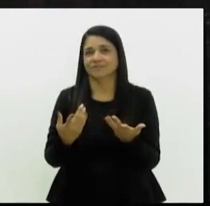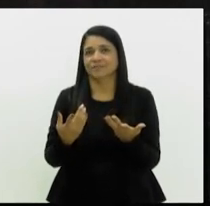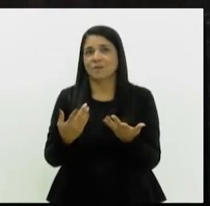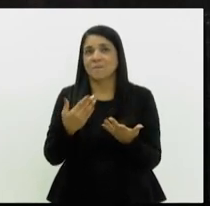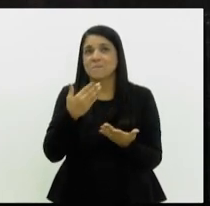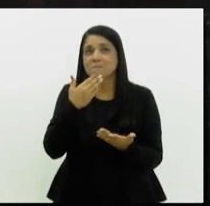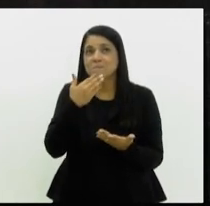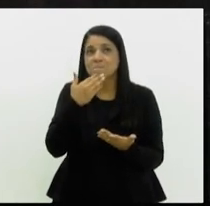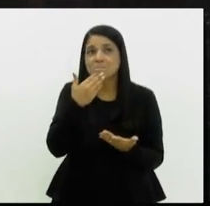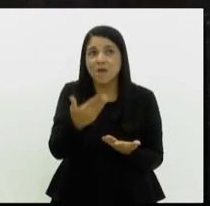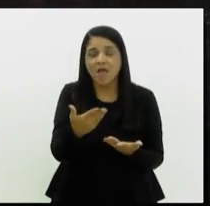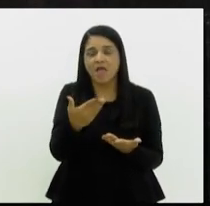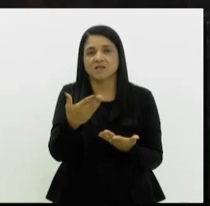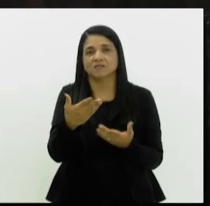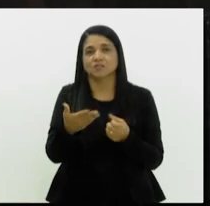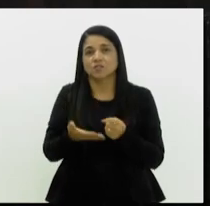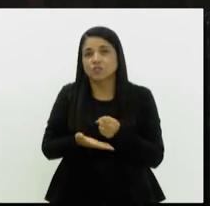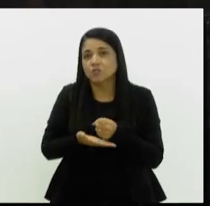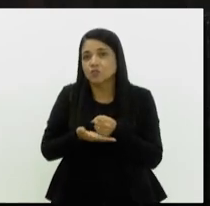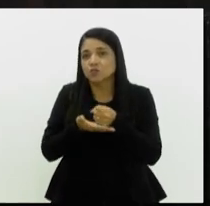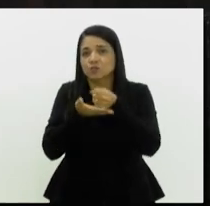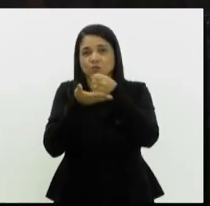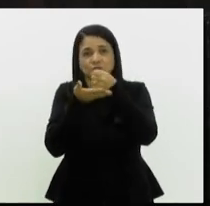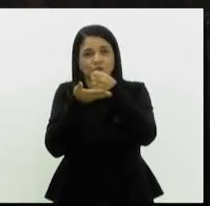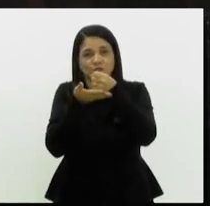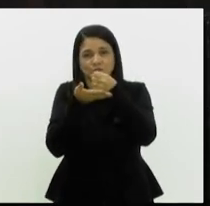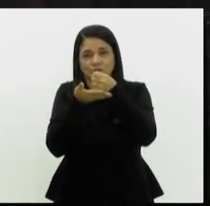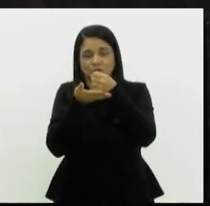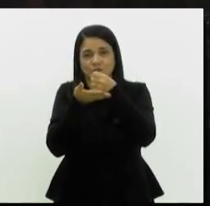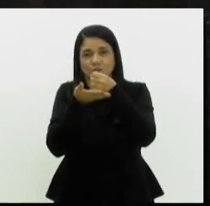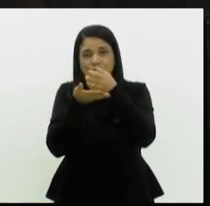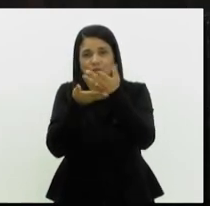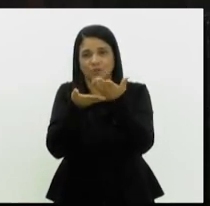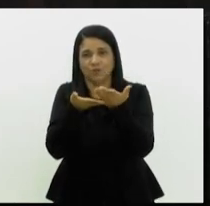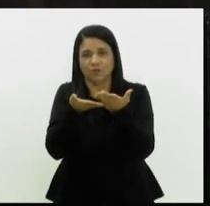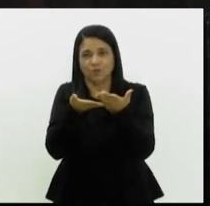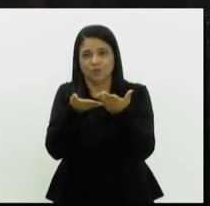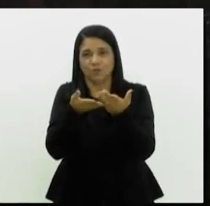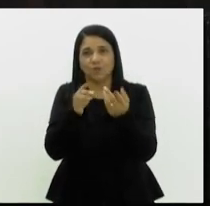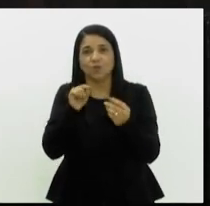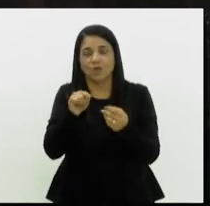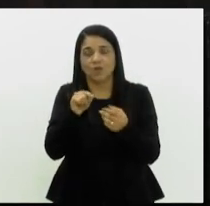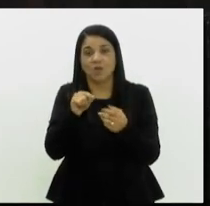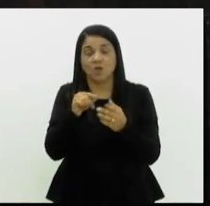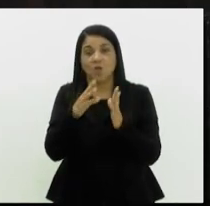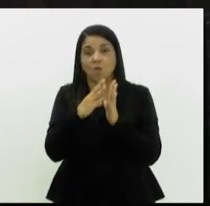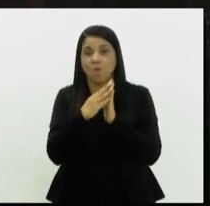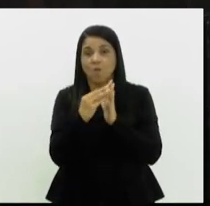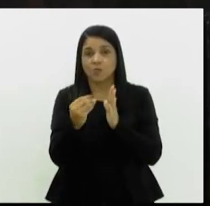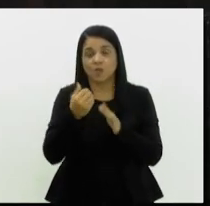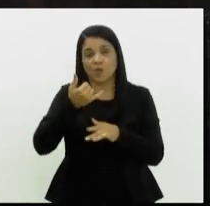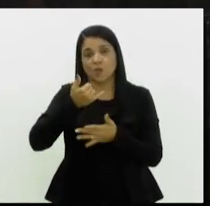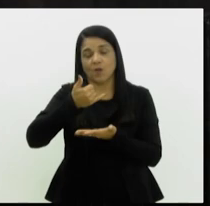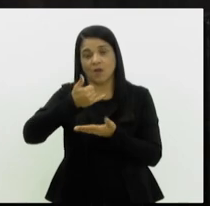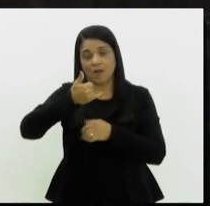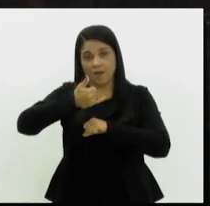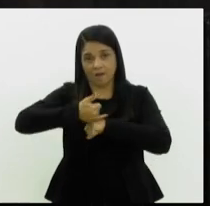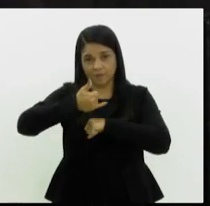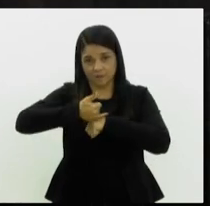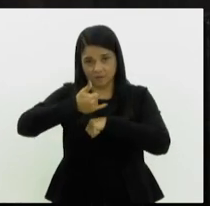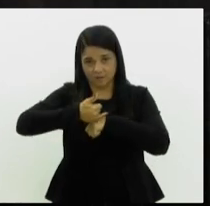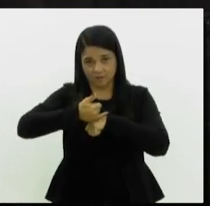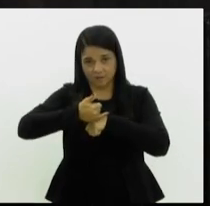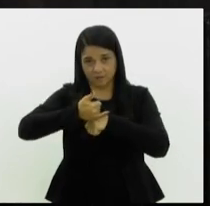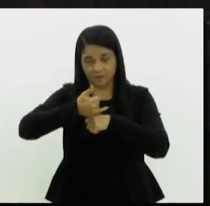pede um clamor de socorro, né, frente a esse modelo, ao modelo capitalista que avança cada vez mais